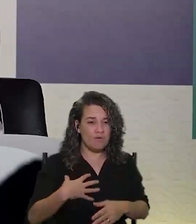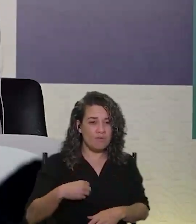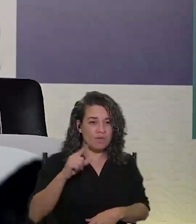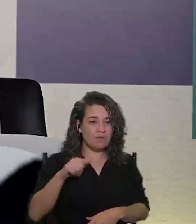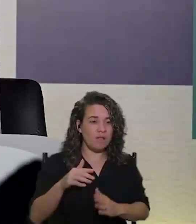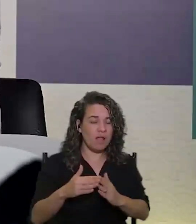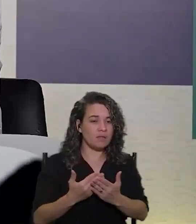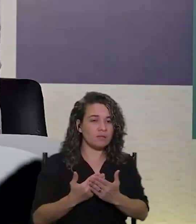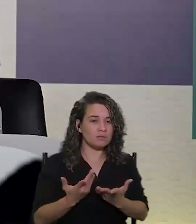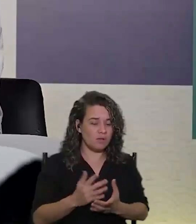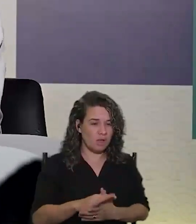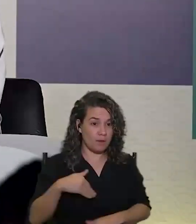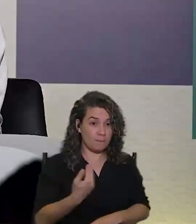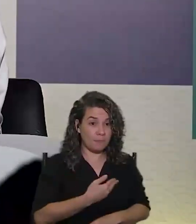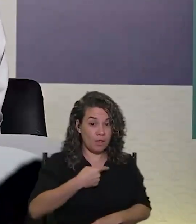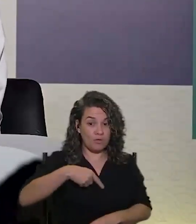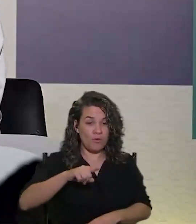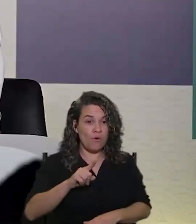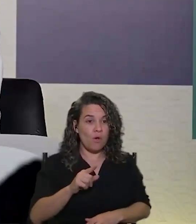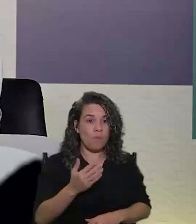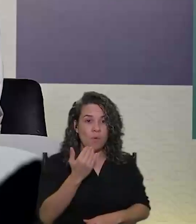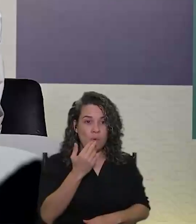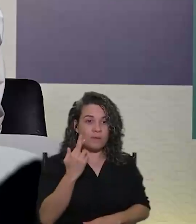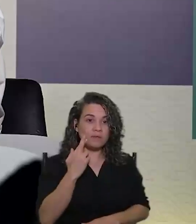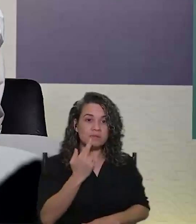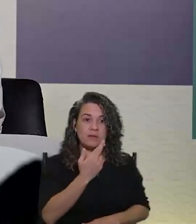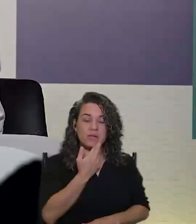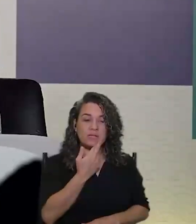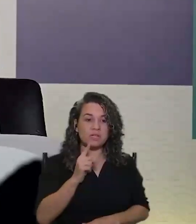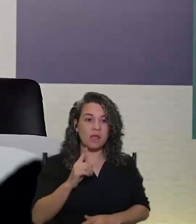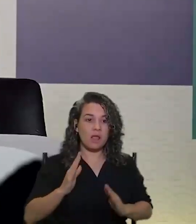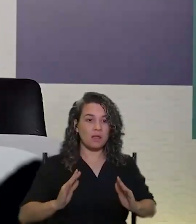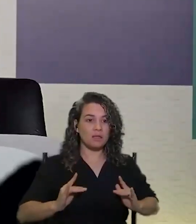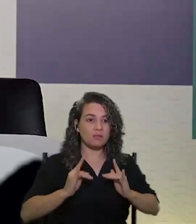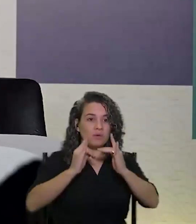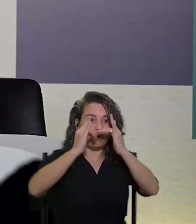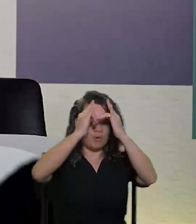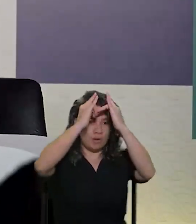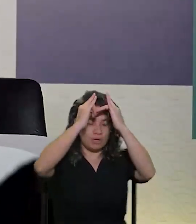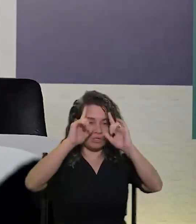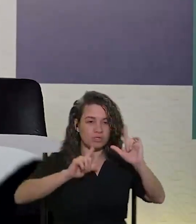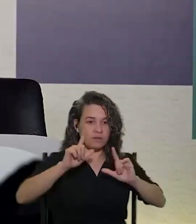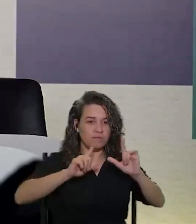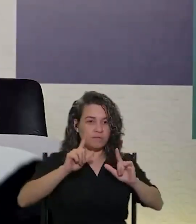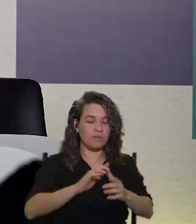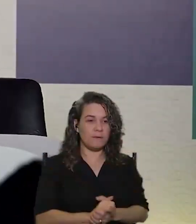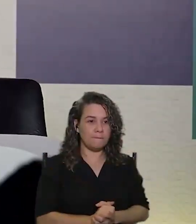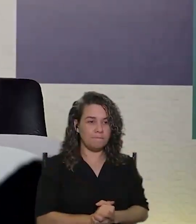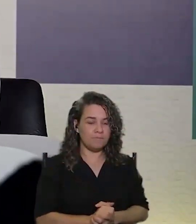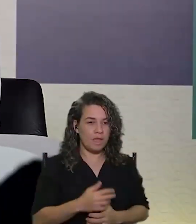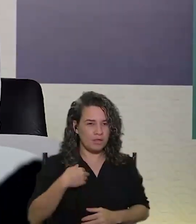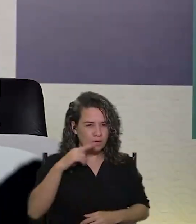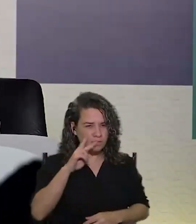almoçar num restaurante que tinha na torre de TV. E a gente tinha uma televisão mostrando, no Rio de Janeiro tinha fogo na